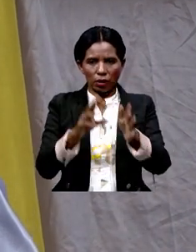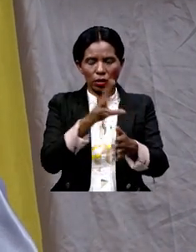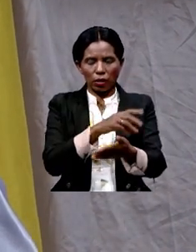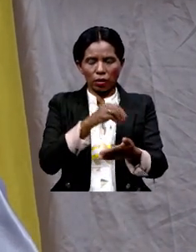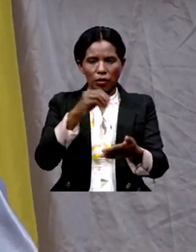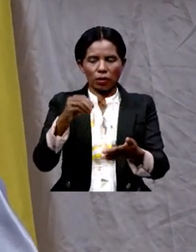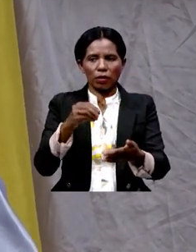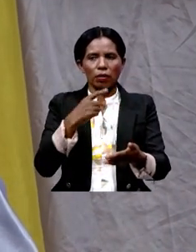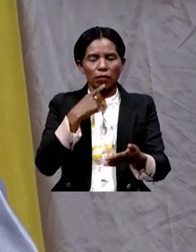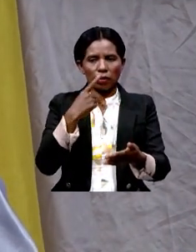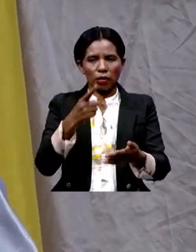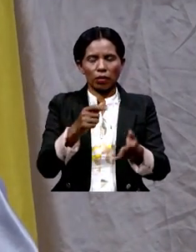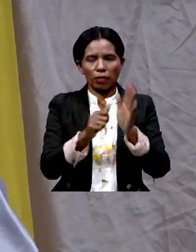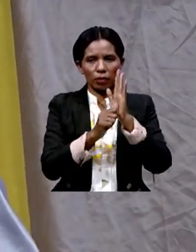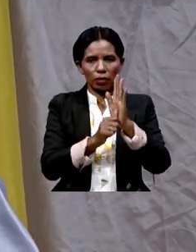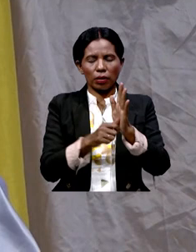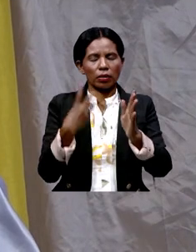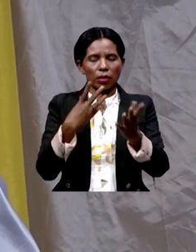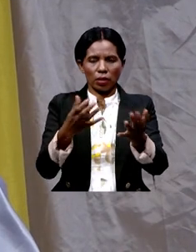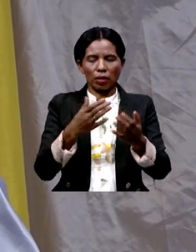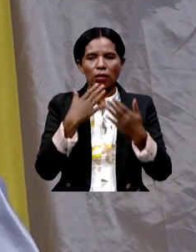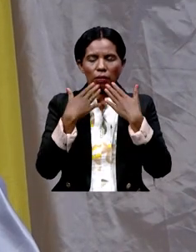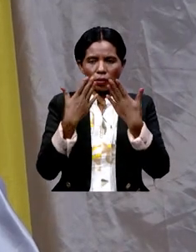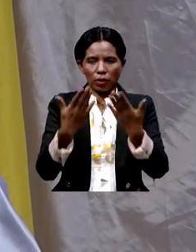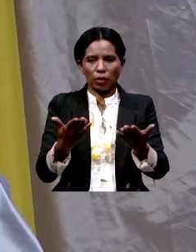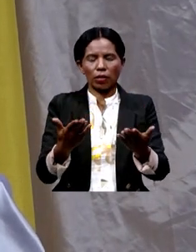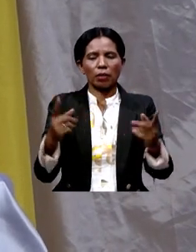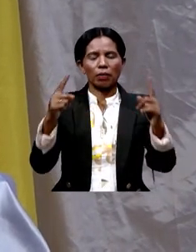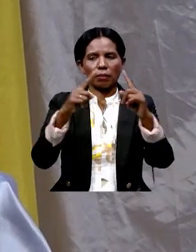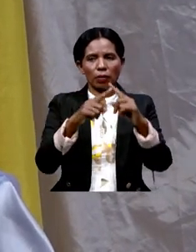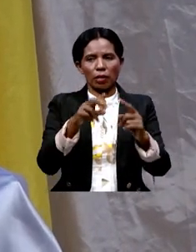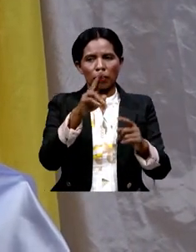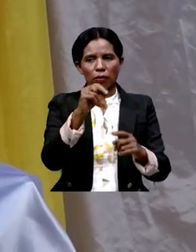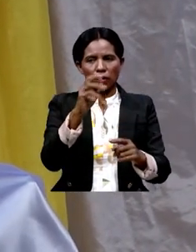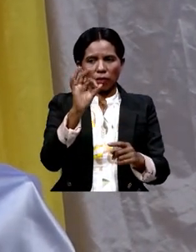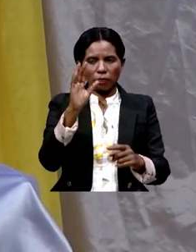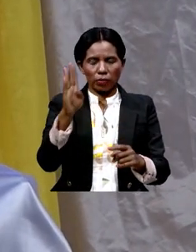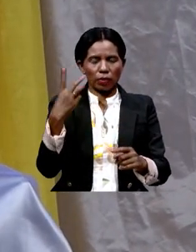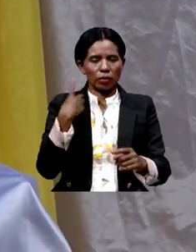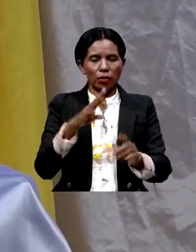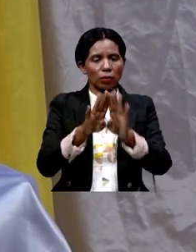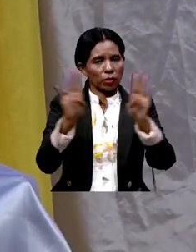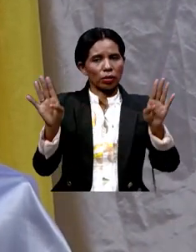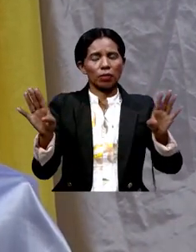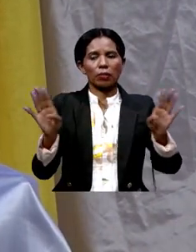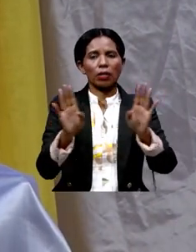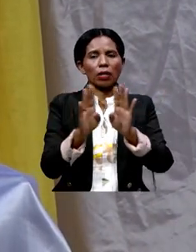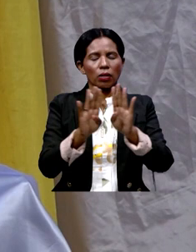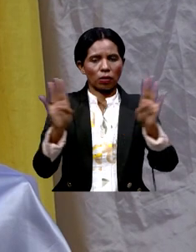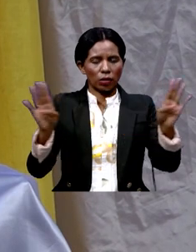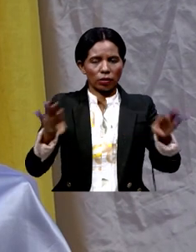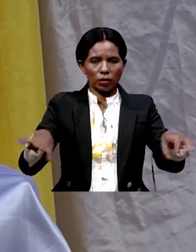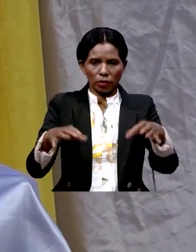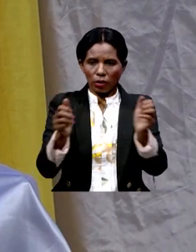Guzmán non o governo maka sia agradece e agora manda sempre na cloca para ir a serviço a mundo e a serviço